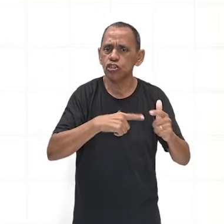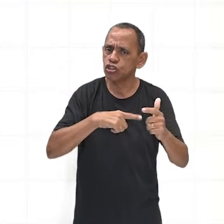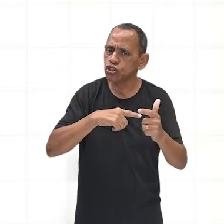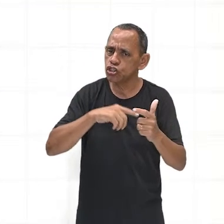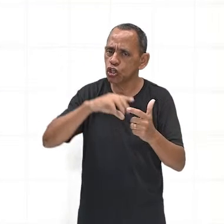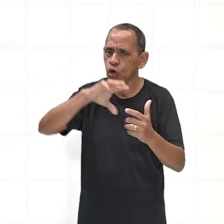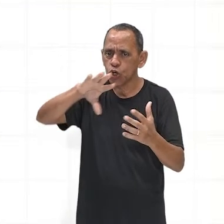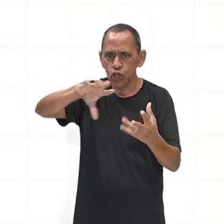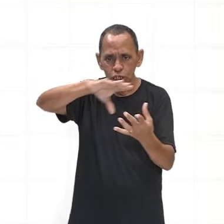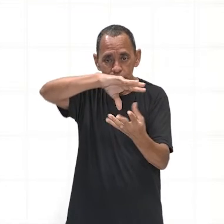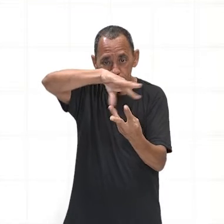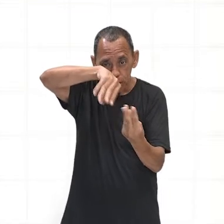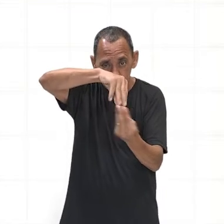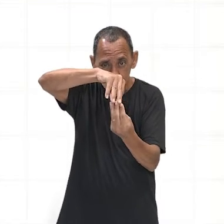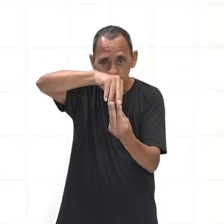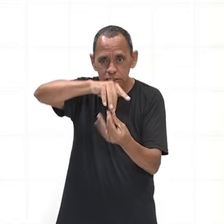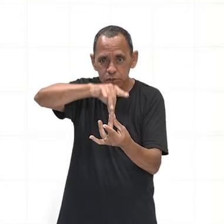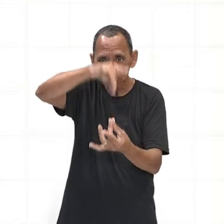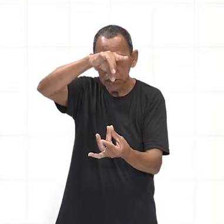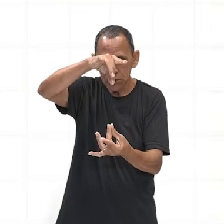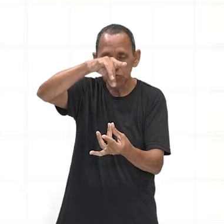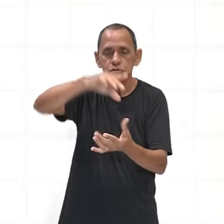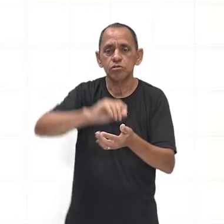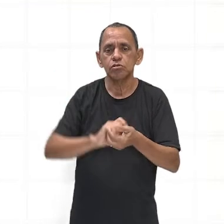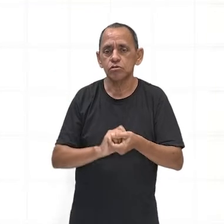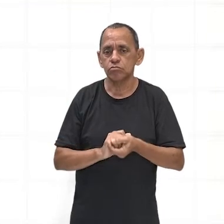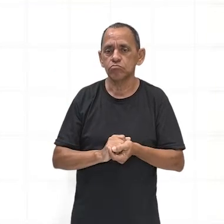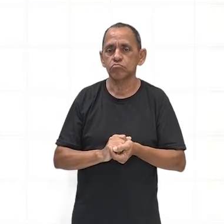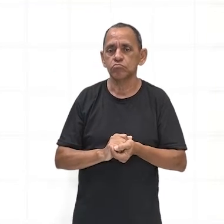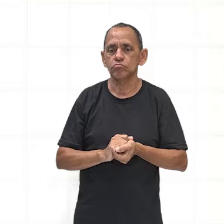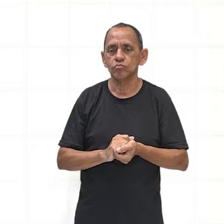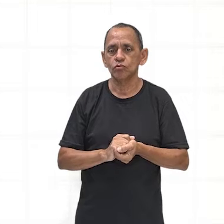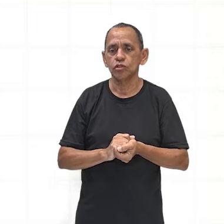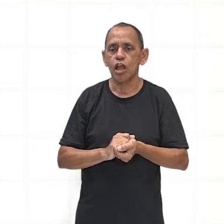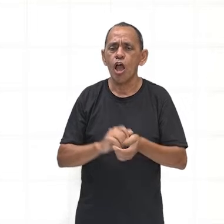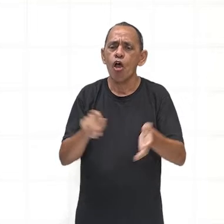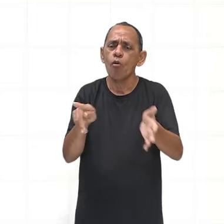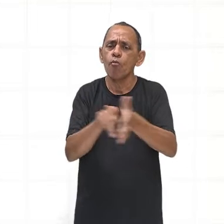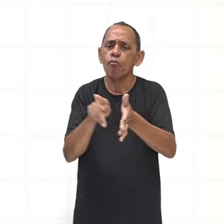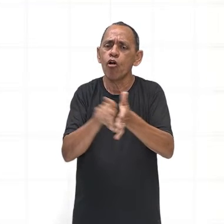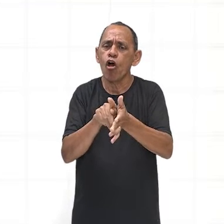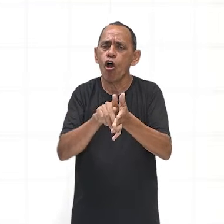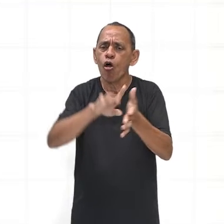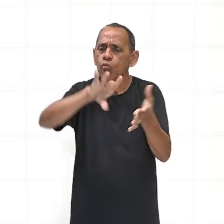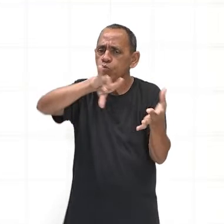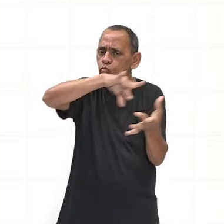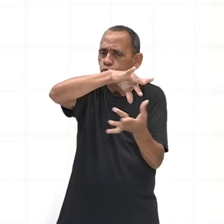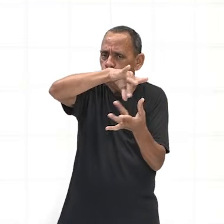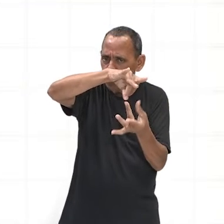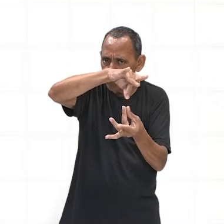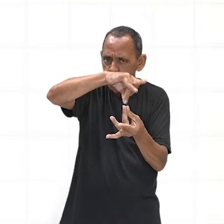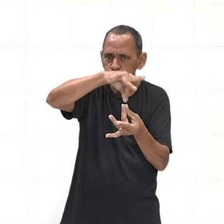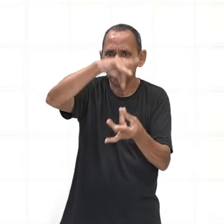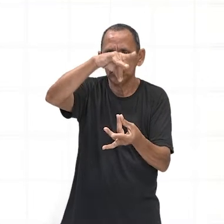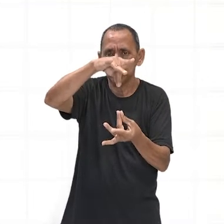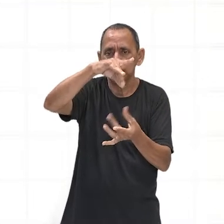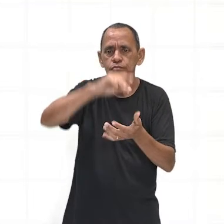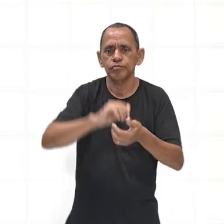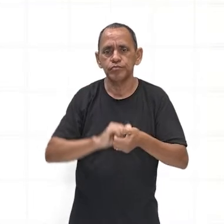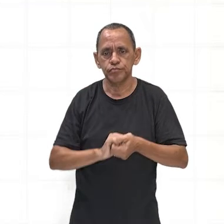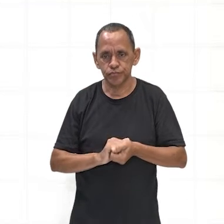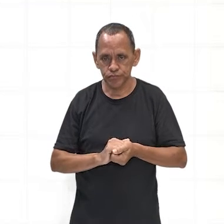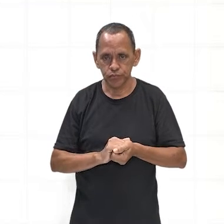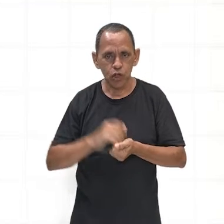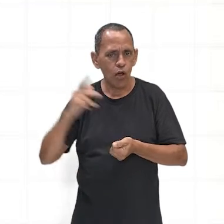tinha sua própria divindade específica. Ora, se estamos falando de cidades-estados que têm autonomia